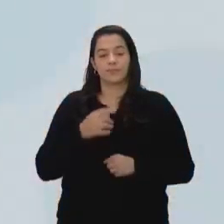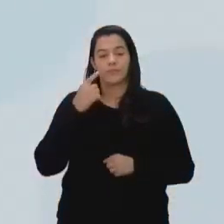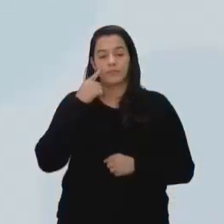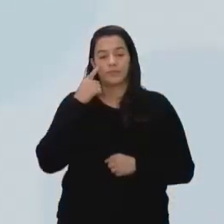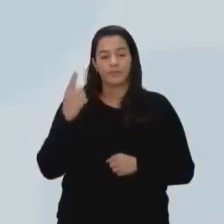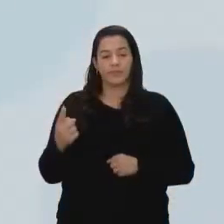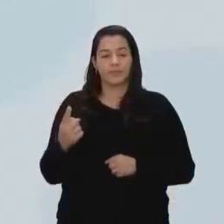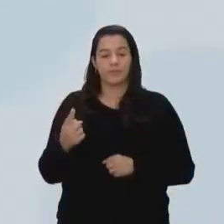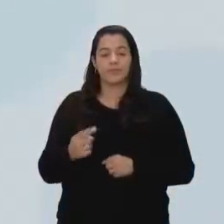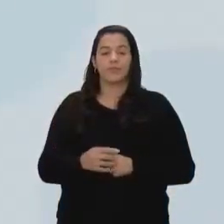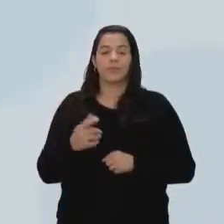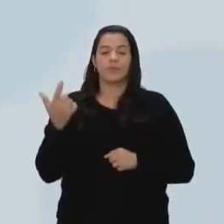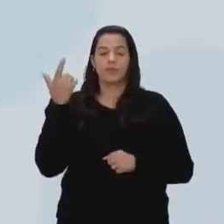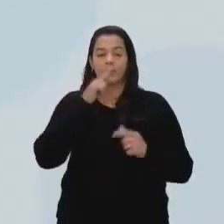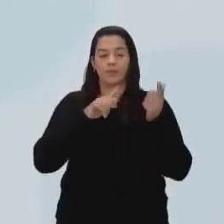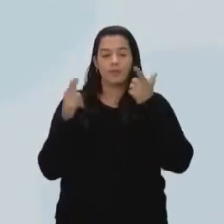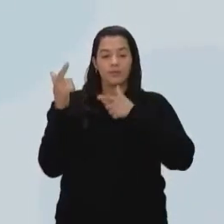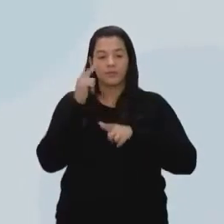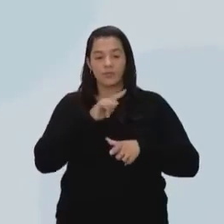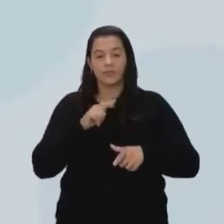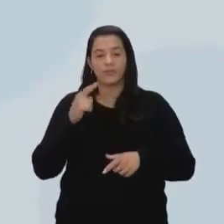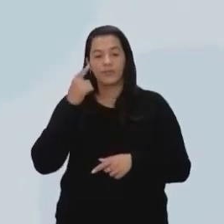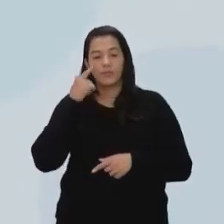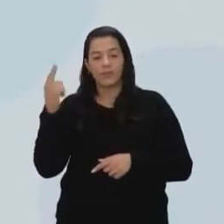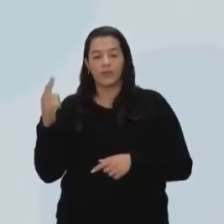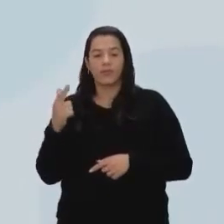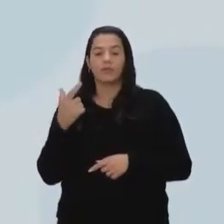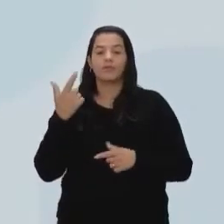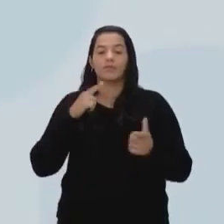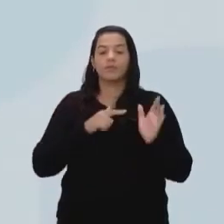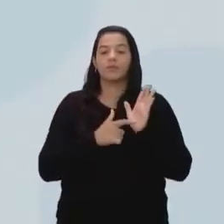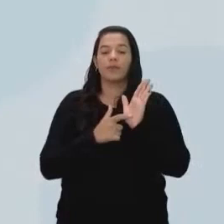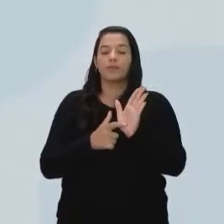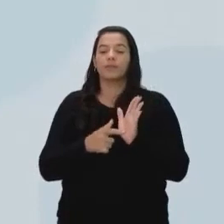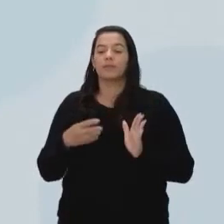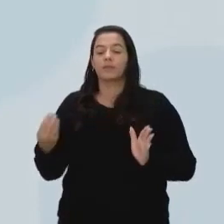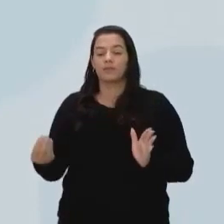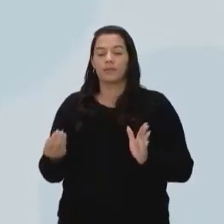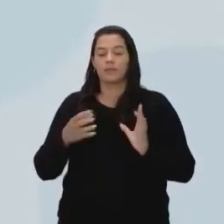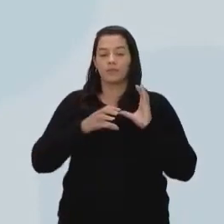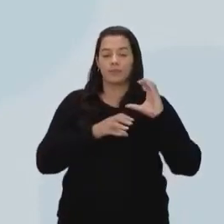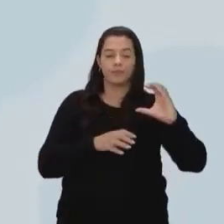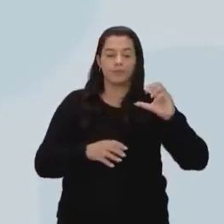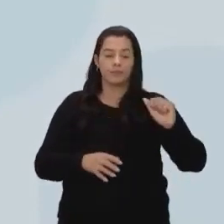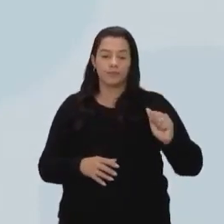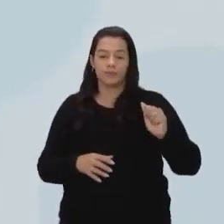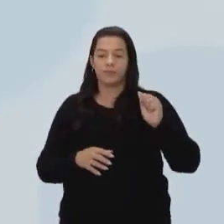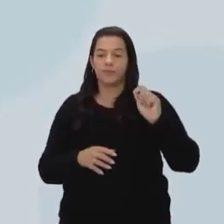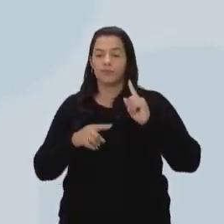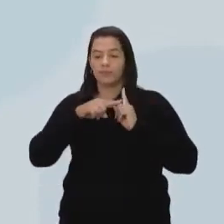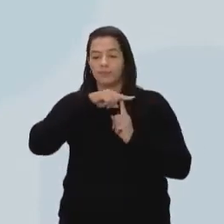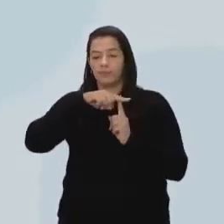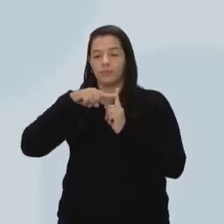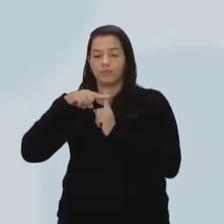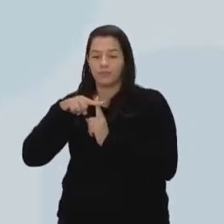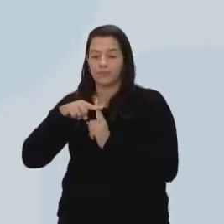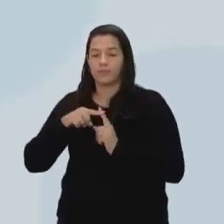carga negativa aqui, ganhou uma carga negativa aqui. Como é que é representado? A carga negativa sendo representada aqui, ó.